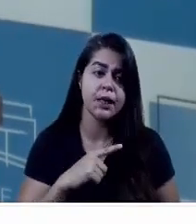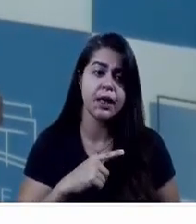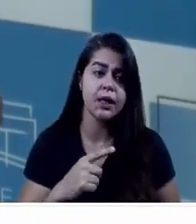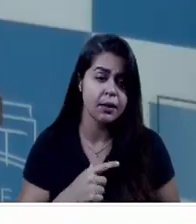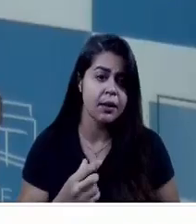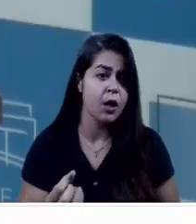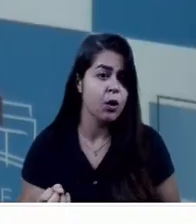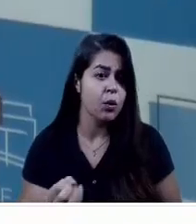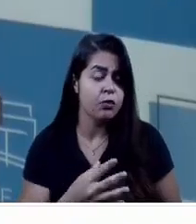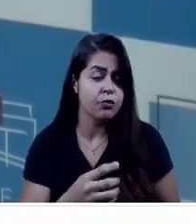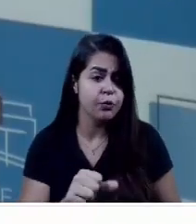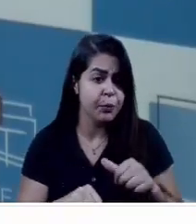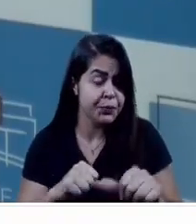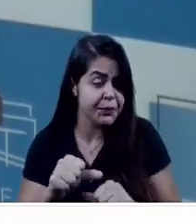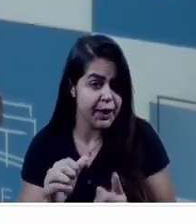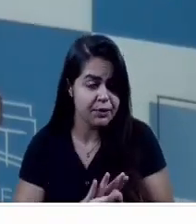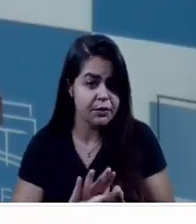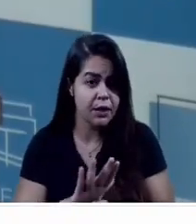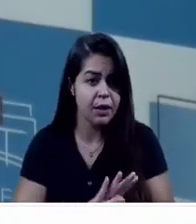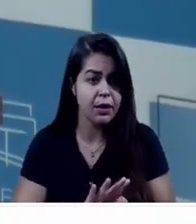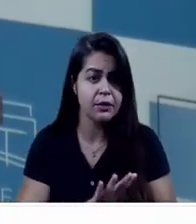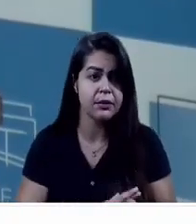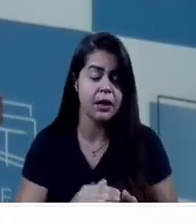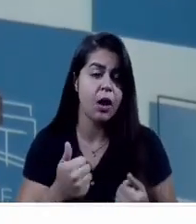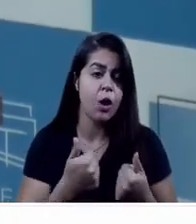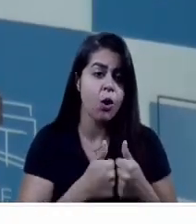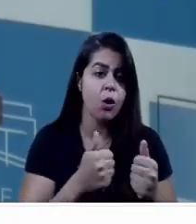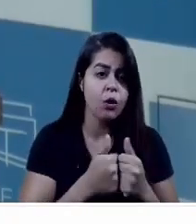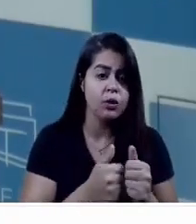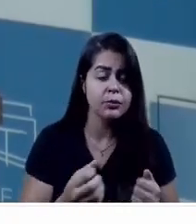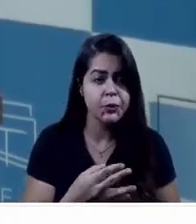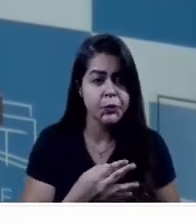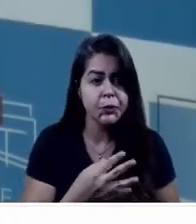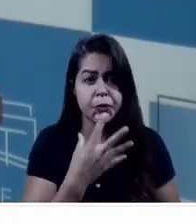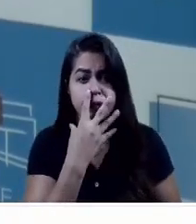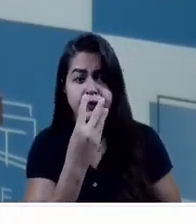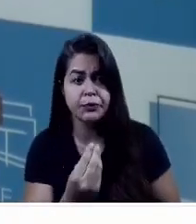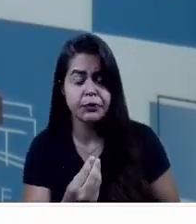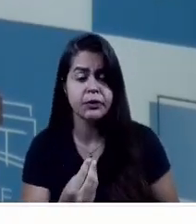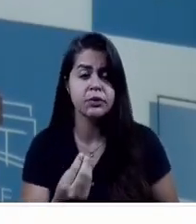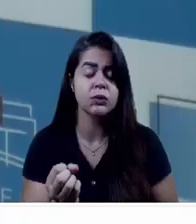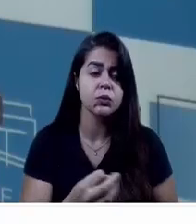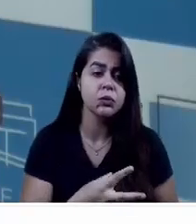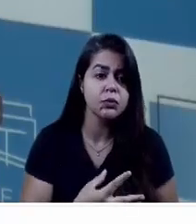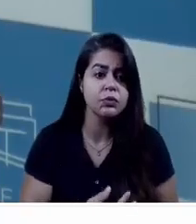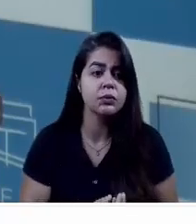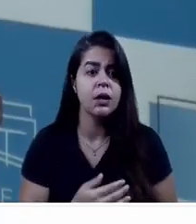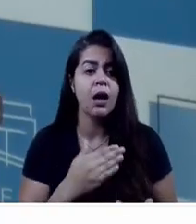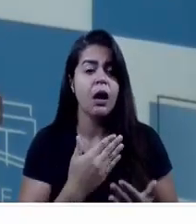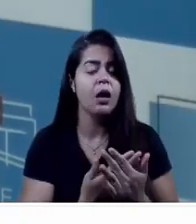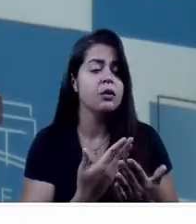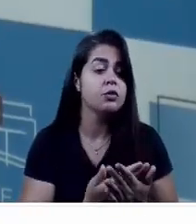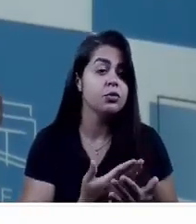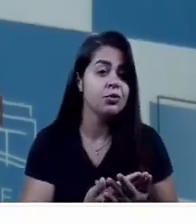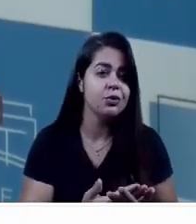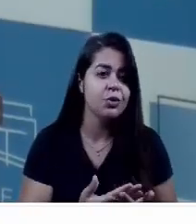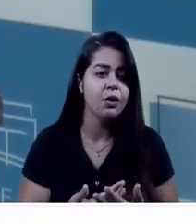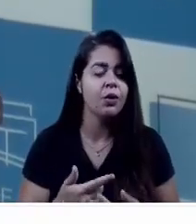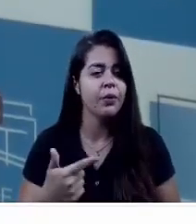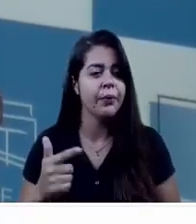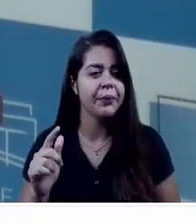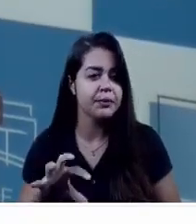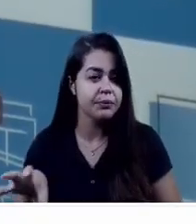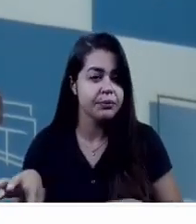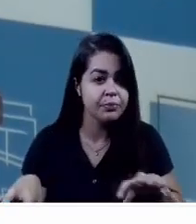em trazer mais ônibus, em colocar vans, não estudou a possibilidade de dividir a cidade em 2 e colocar mais de uma empresa,